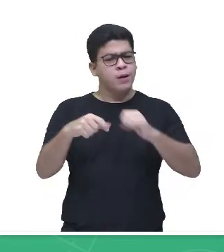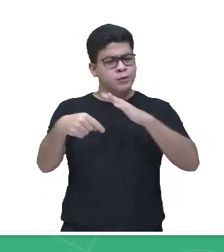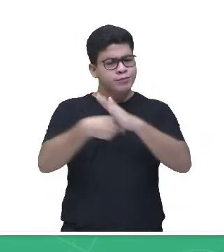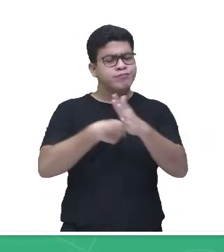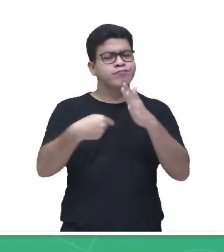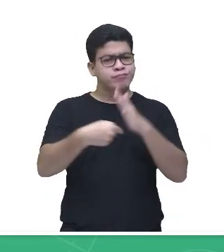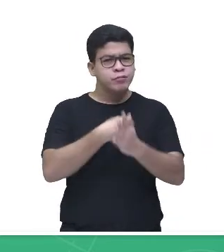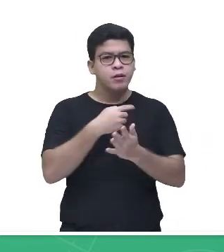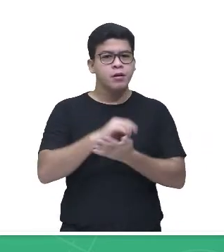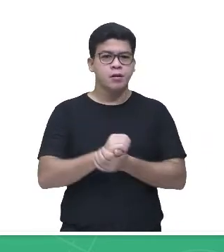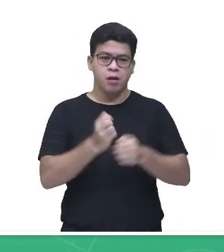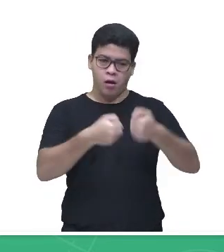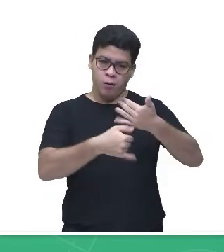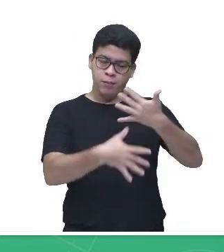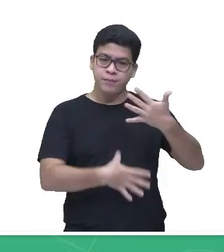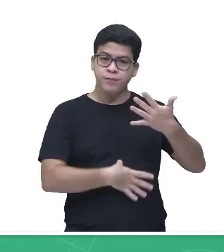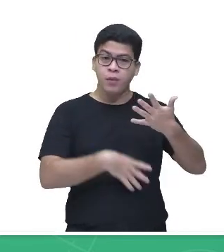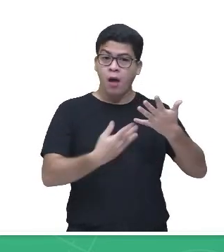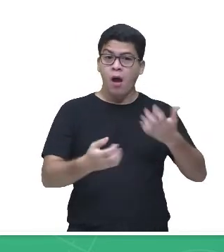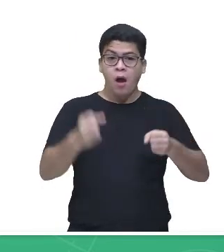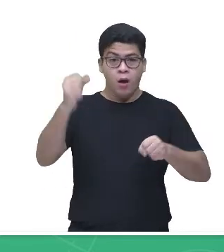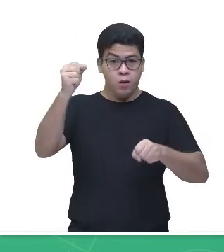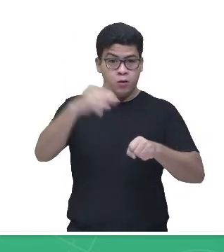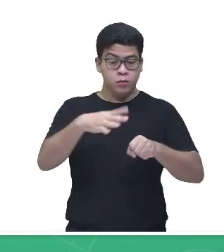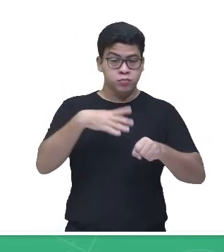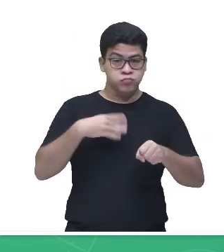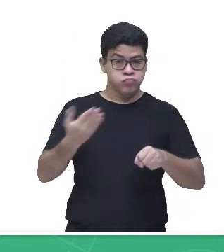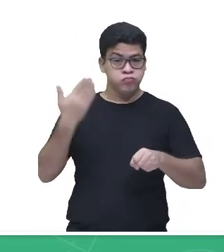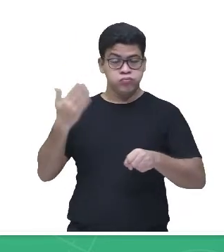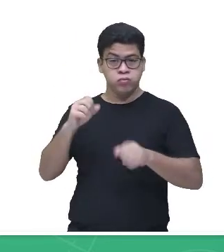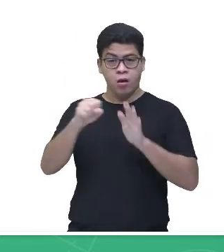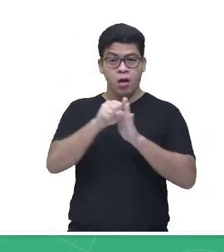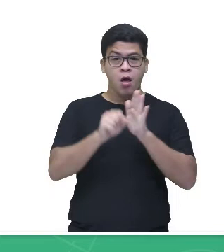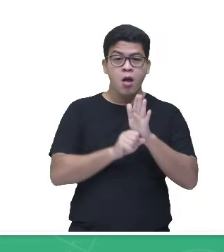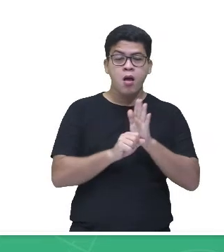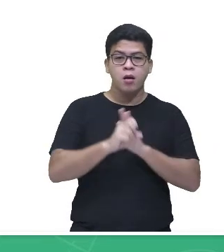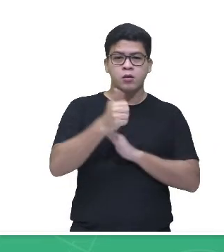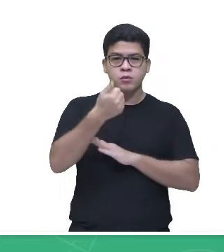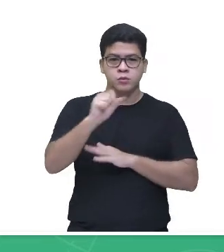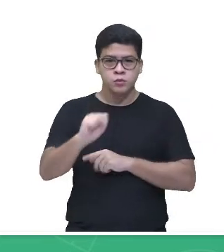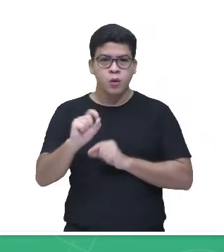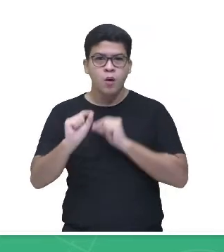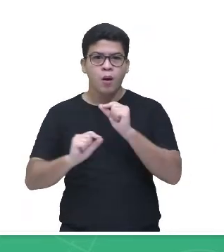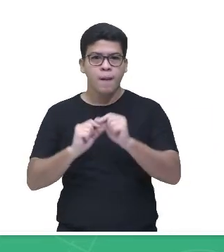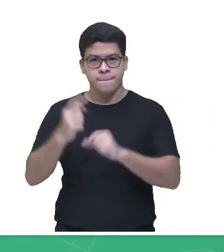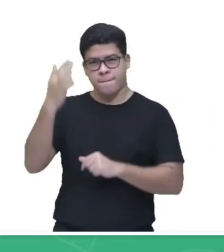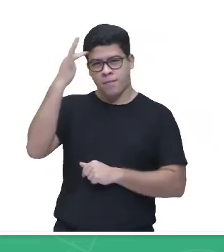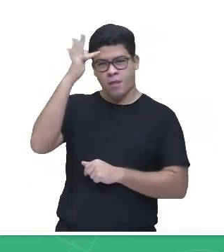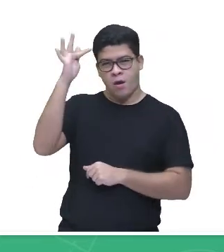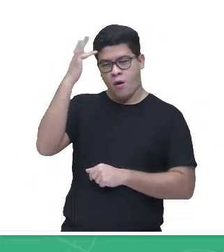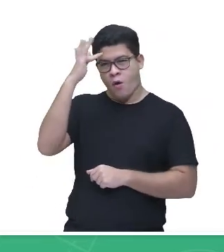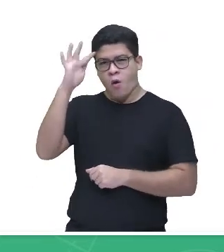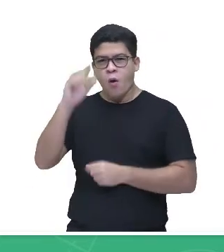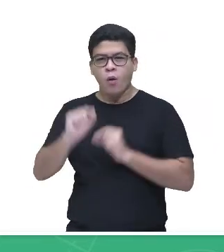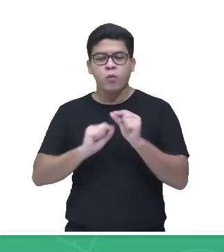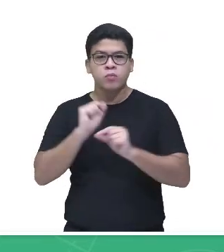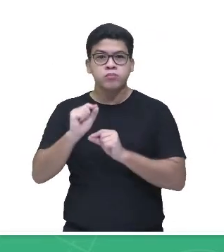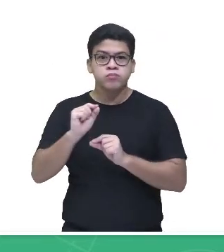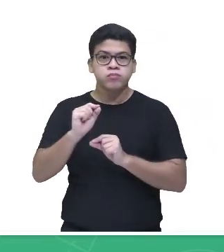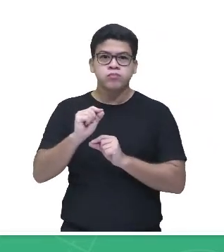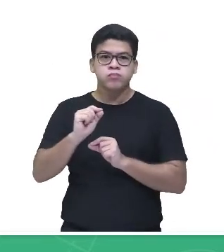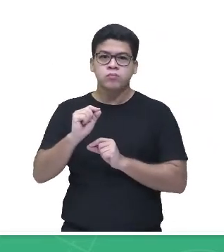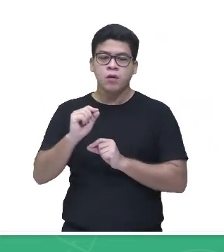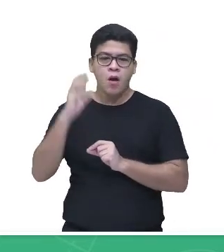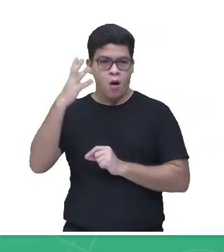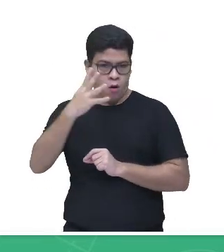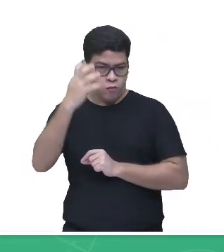chat, tá bom? No período do Iluminismo, no século XVIII, o filósofo Montesquieu defendia, essa está bem tranquila,